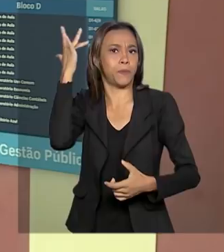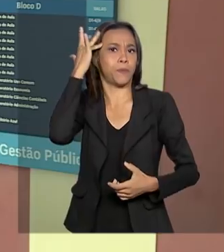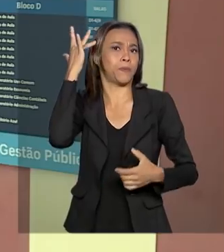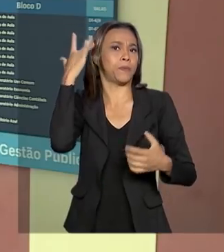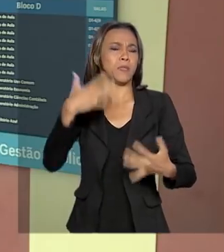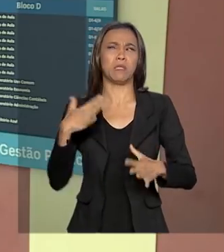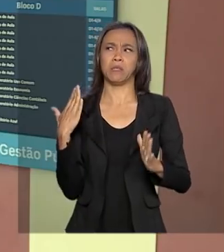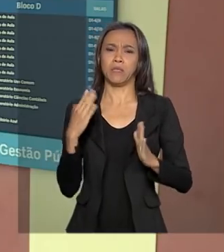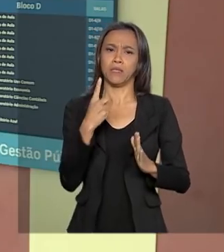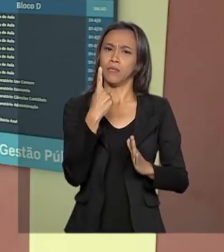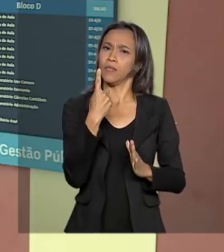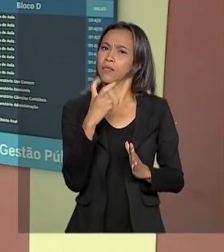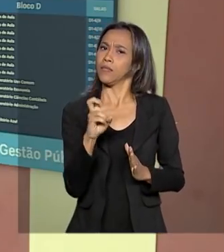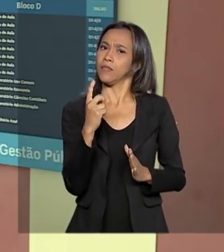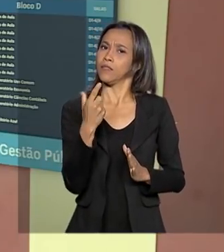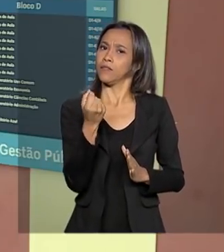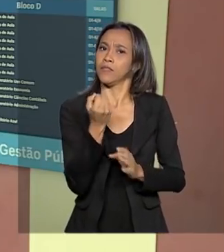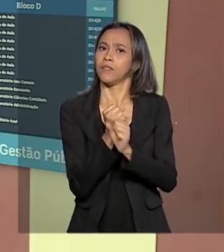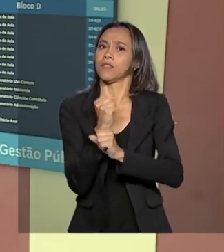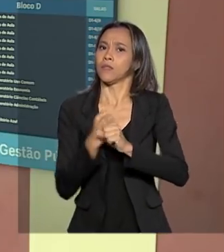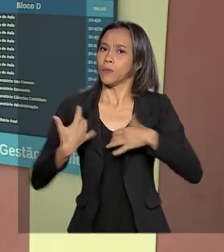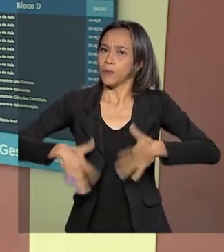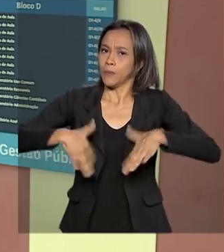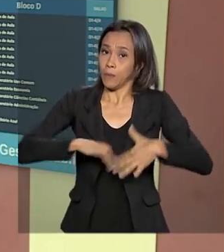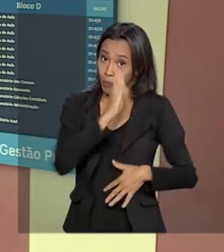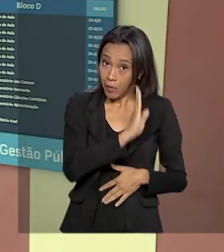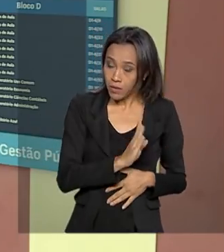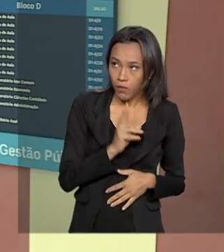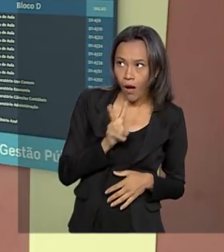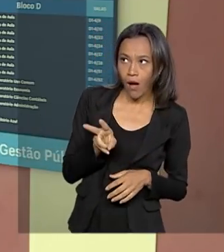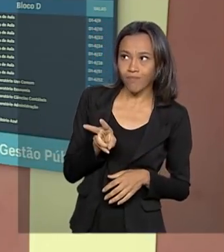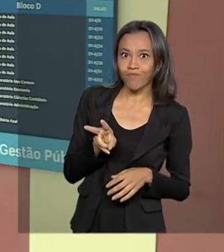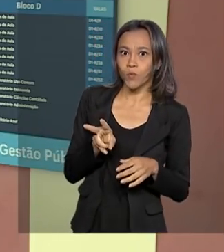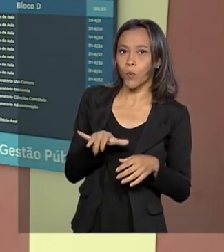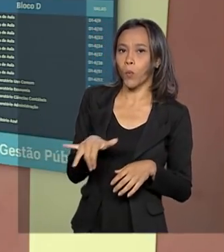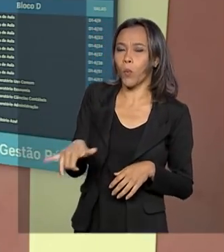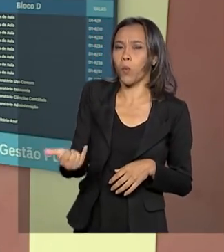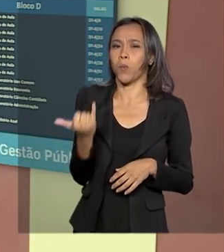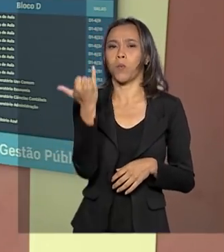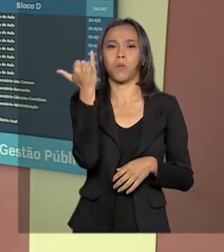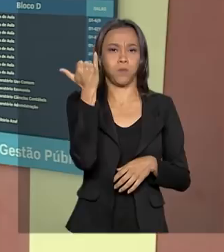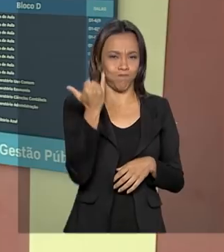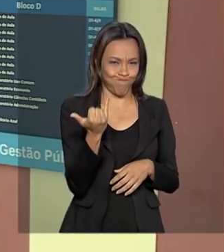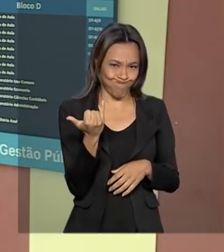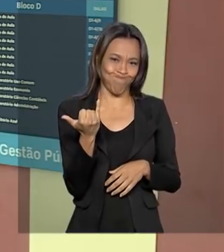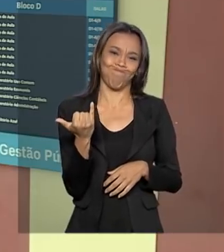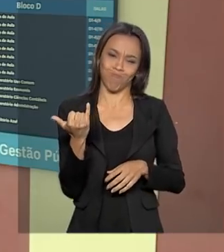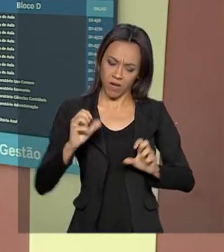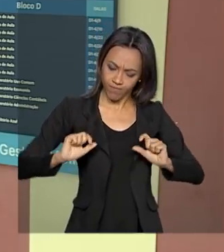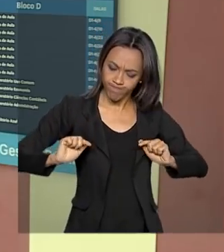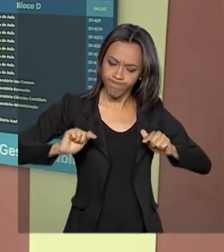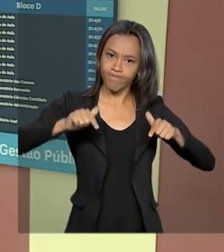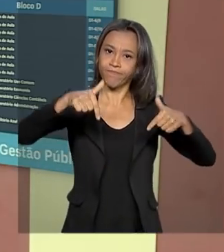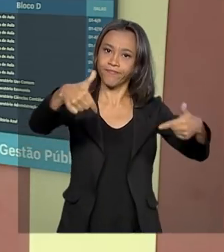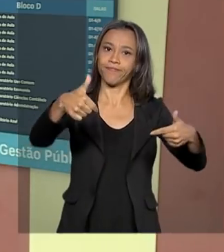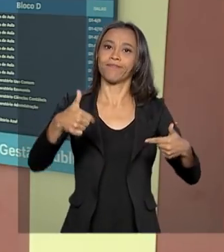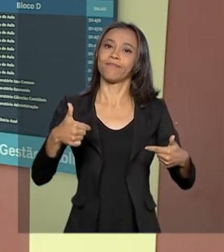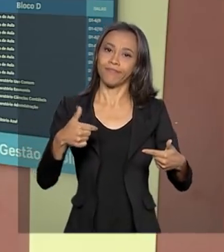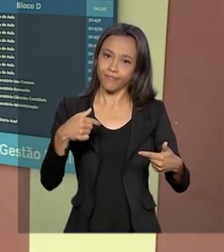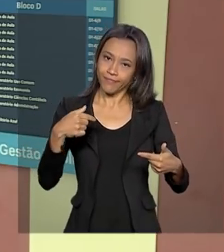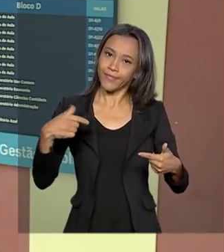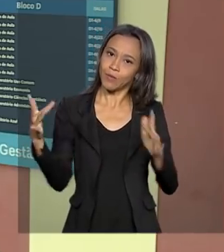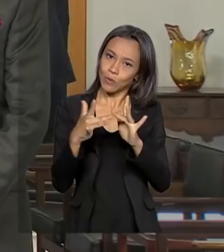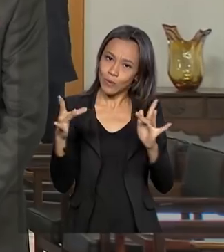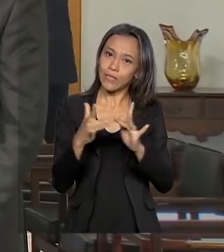15, 20 anos. E para o Brasil é uma grande oportunidade de alavancar e criar um marco nas